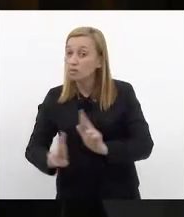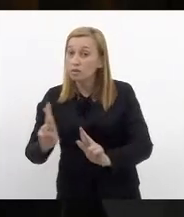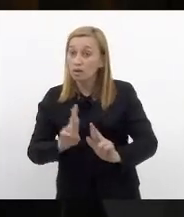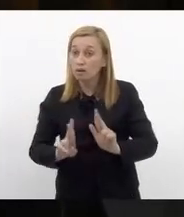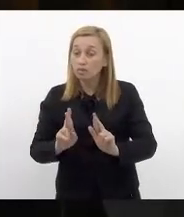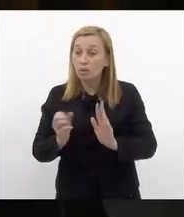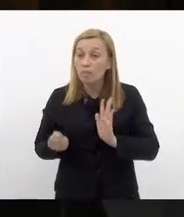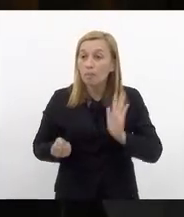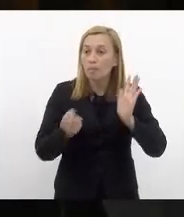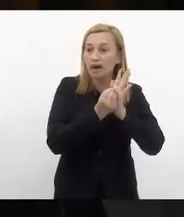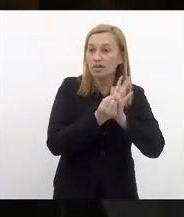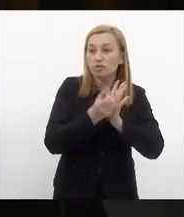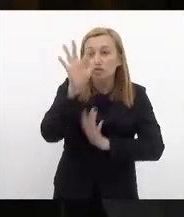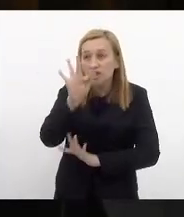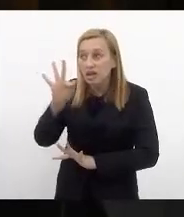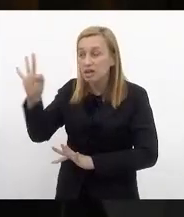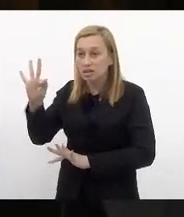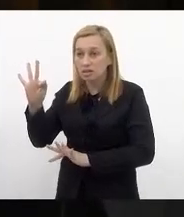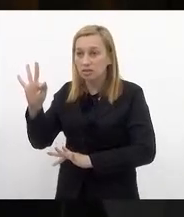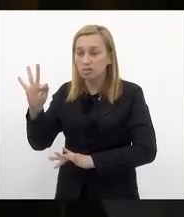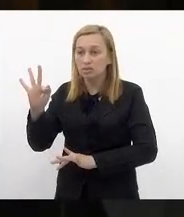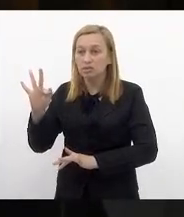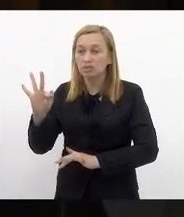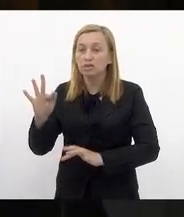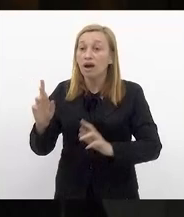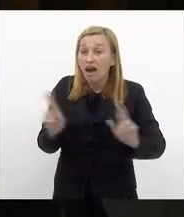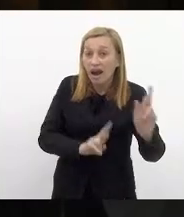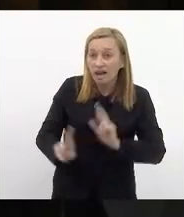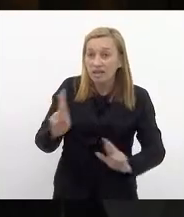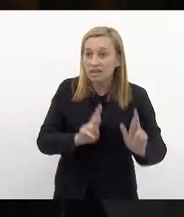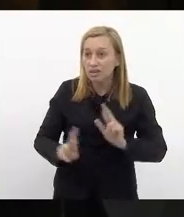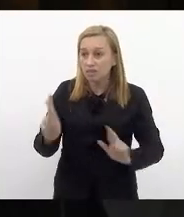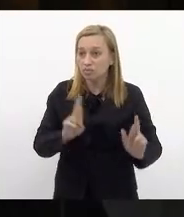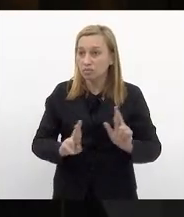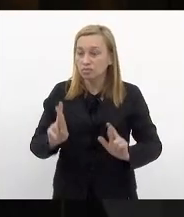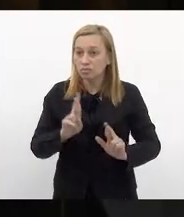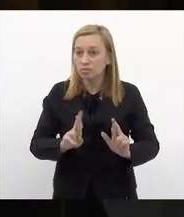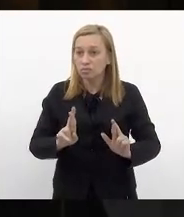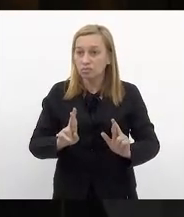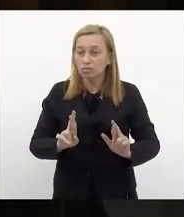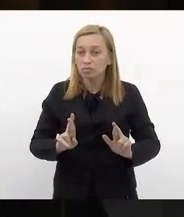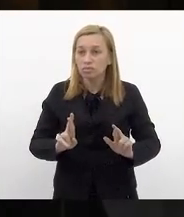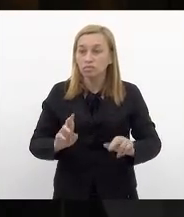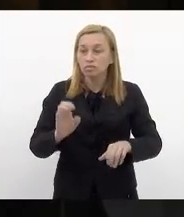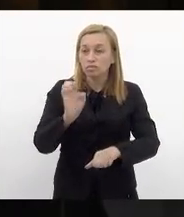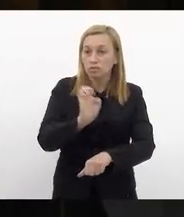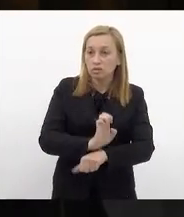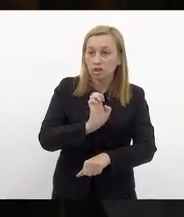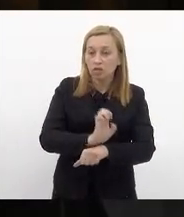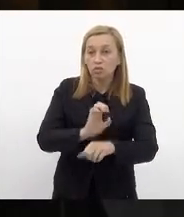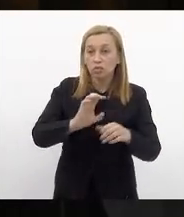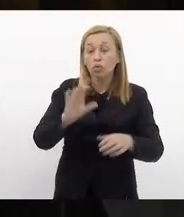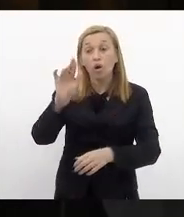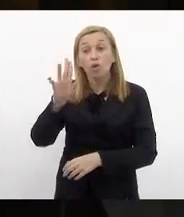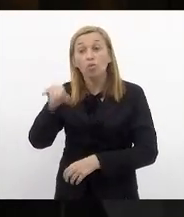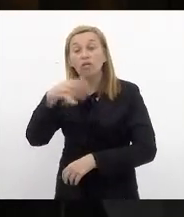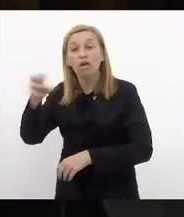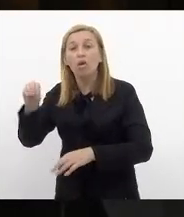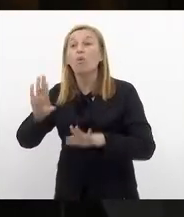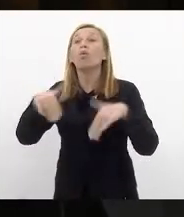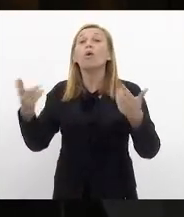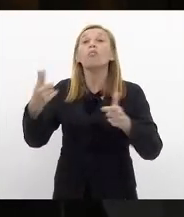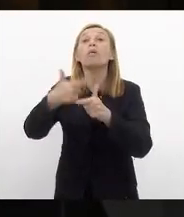Pacto Federativo, ou seja, a relação do Estado do Rio de Janeiro com o governo federal, com a União. Que problema é